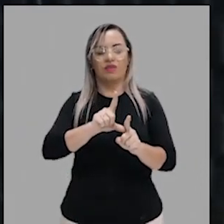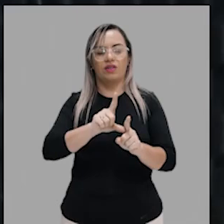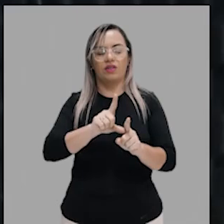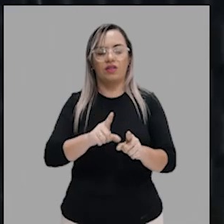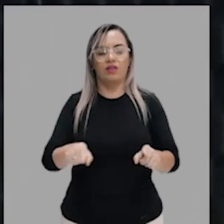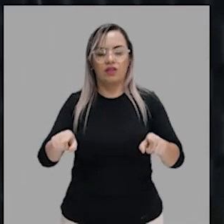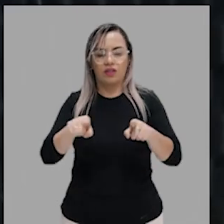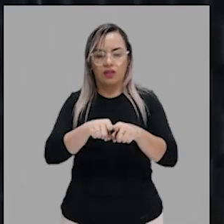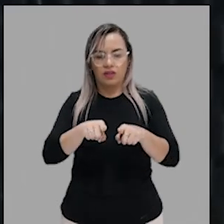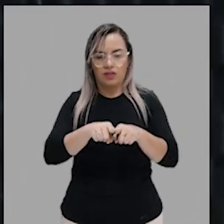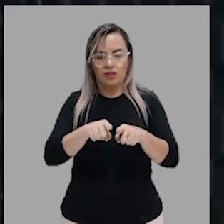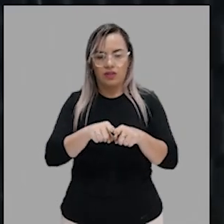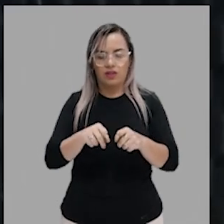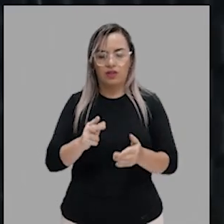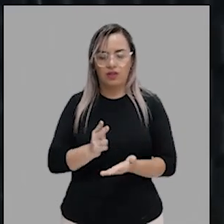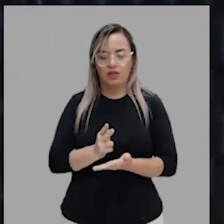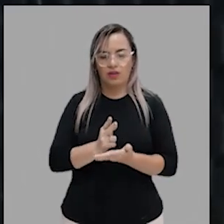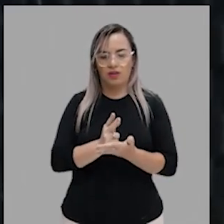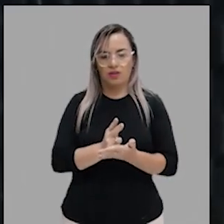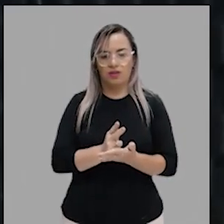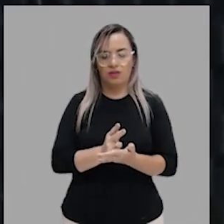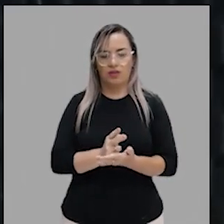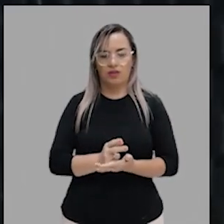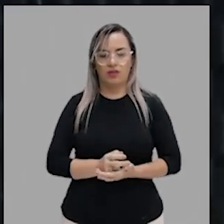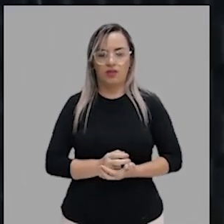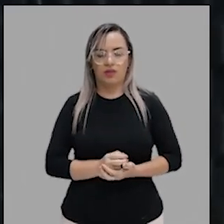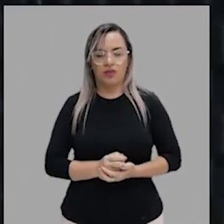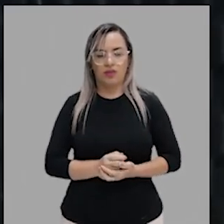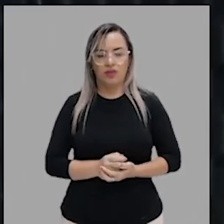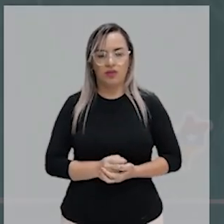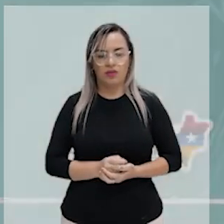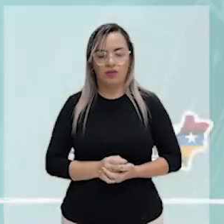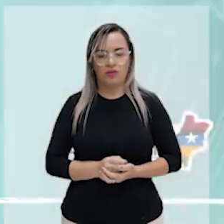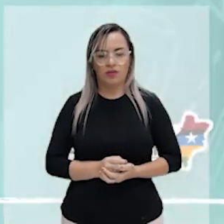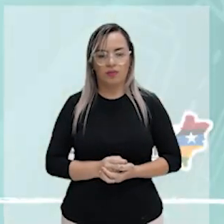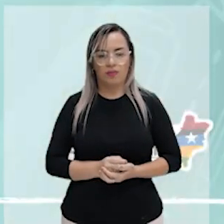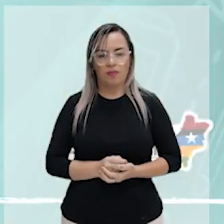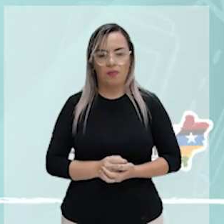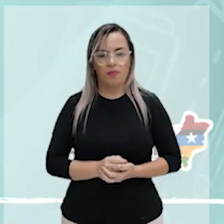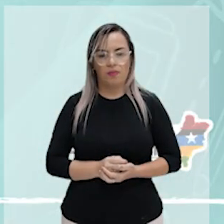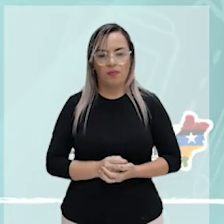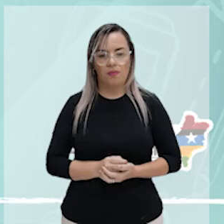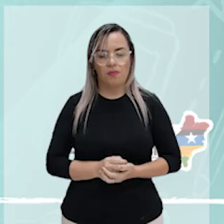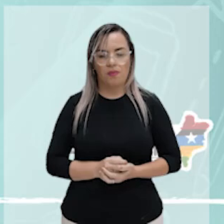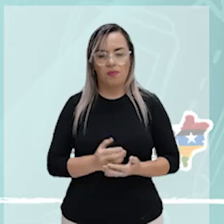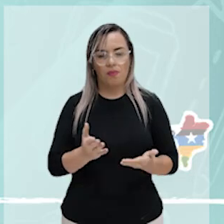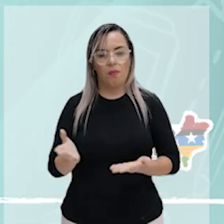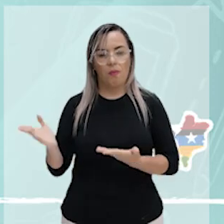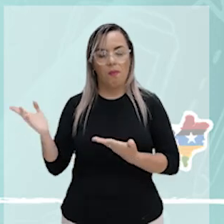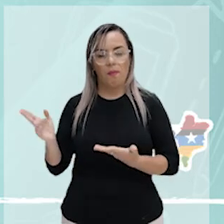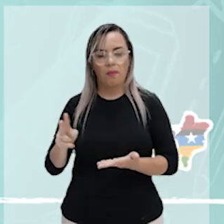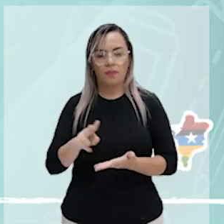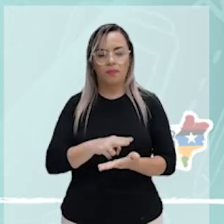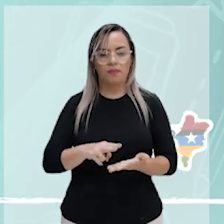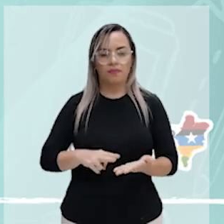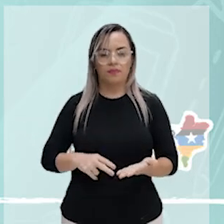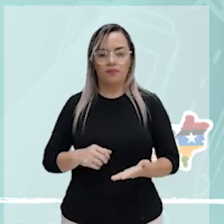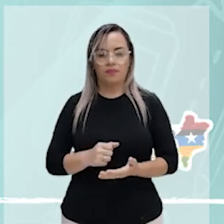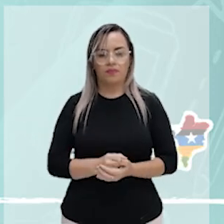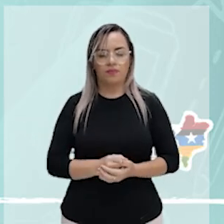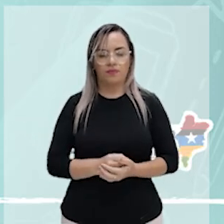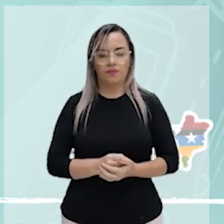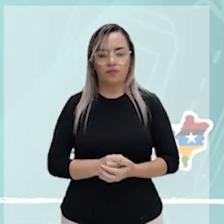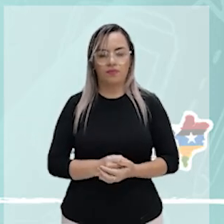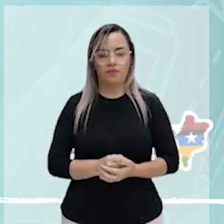o adjetivo e o verbo. Agora, observem aí, ó. Comprou um carro muito fora de moda. De